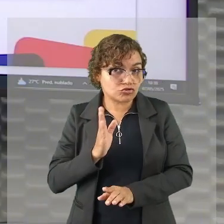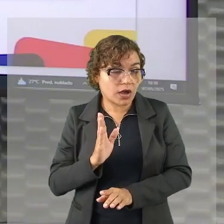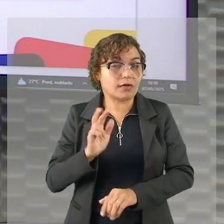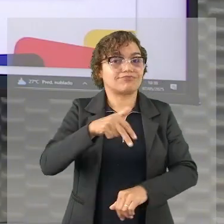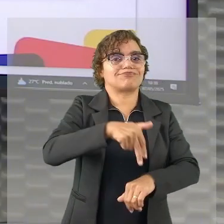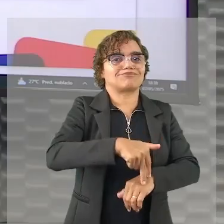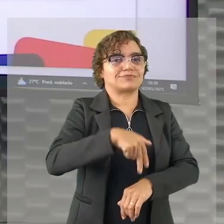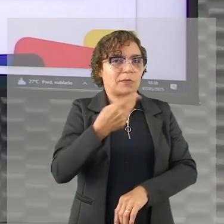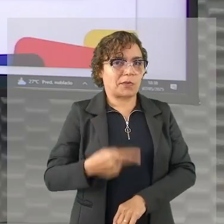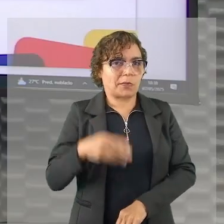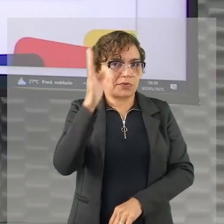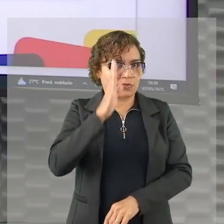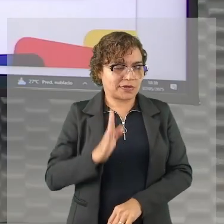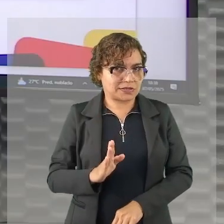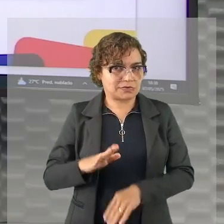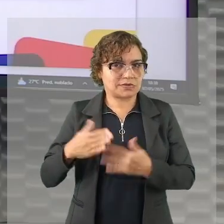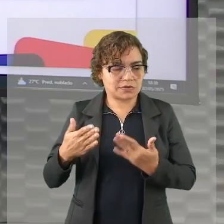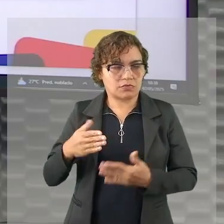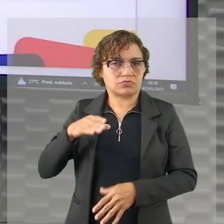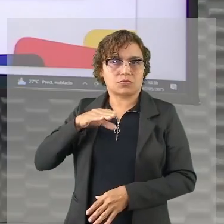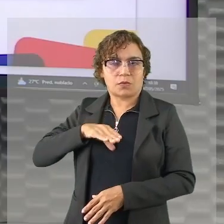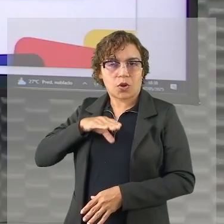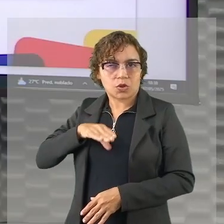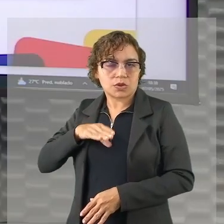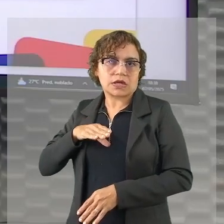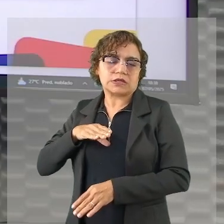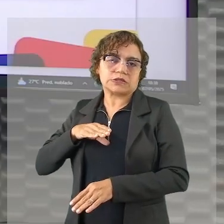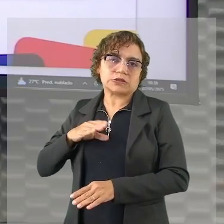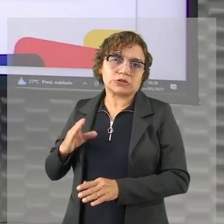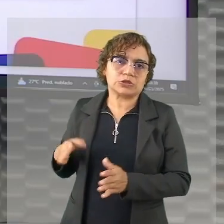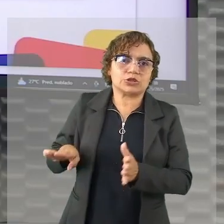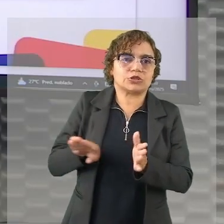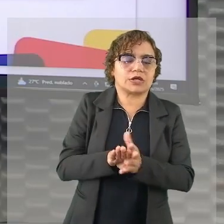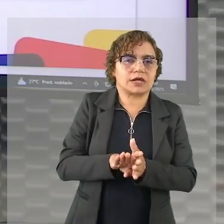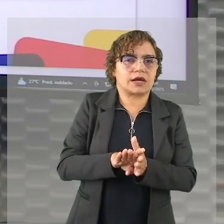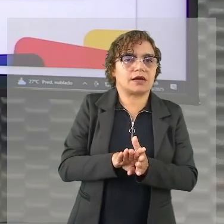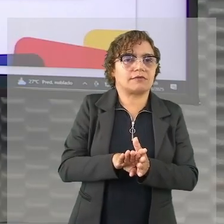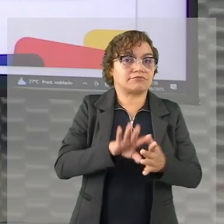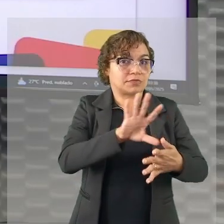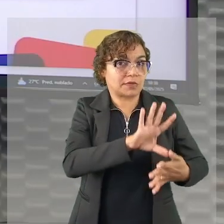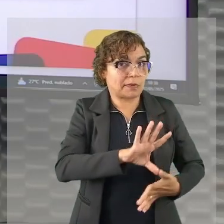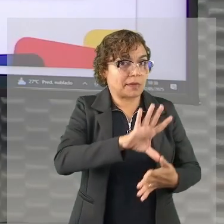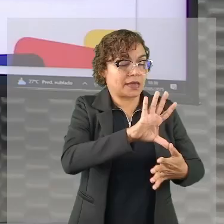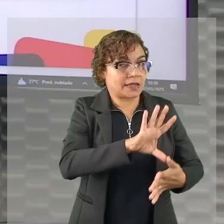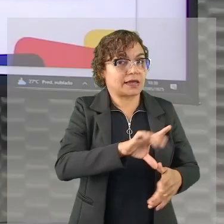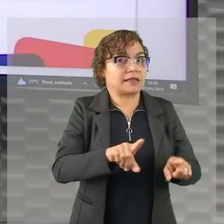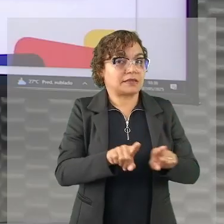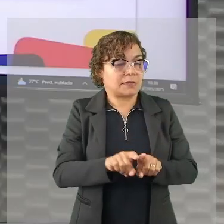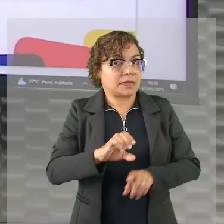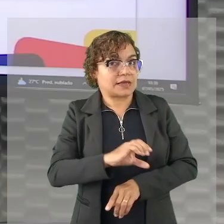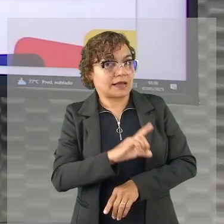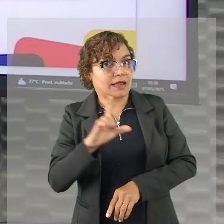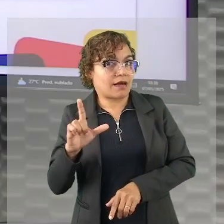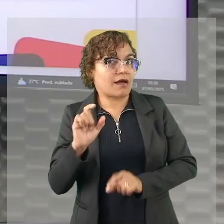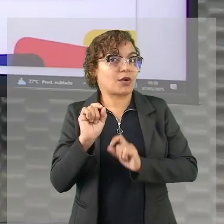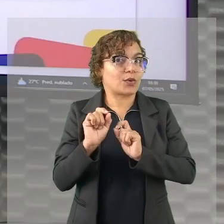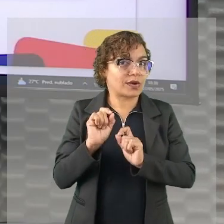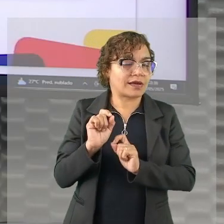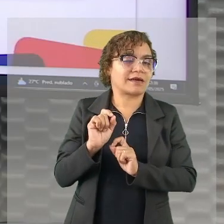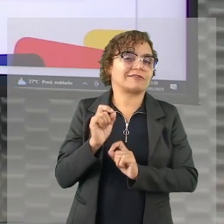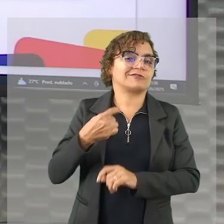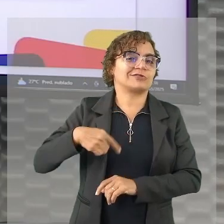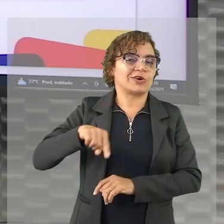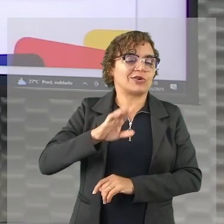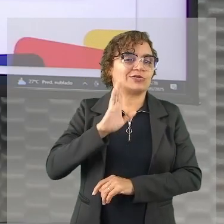uma chegada desses portugueses ao continente americano e, claro, dentro daquilo que nós